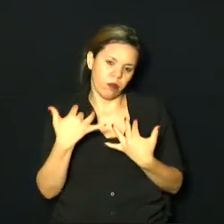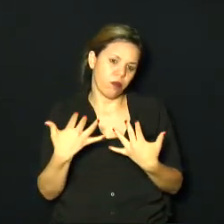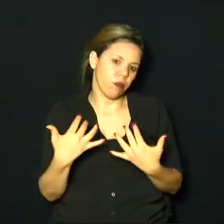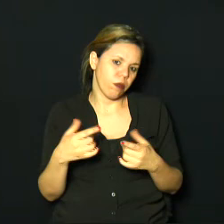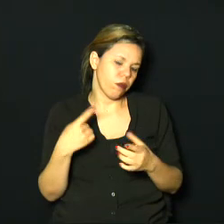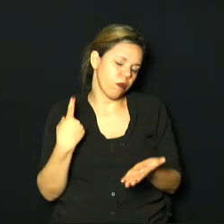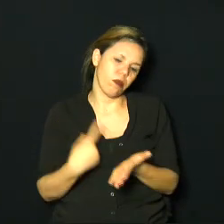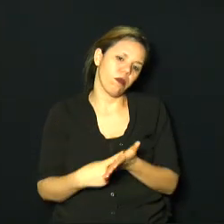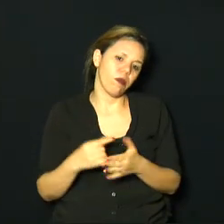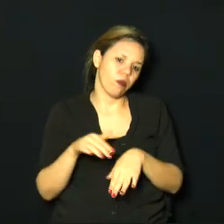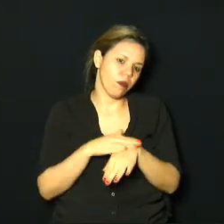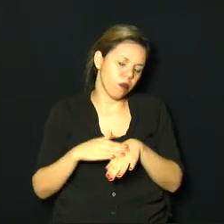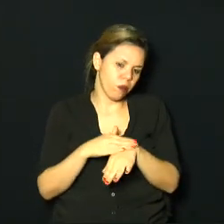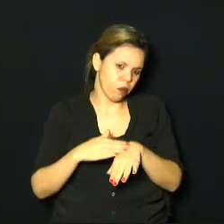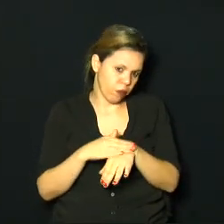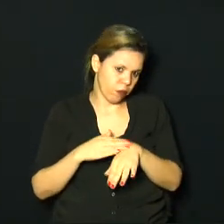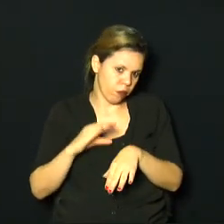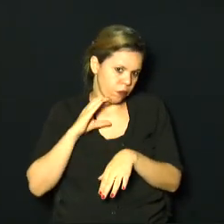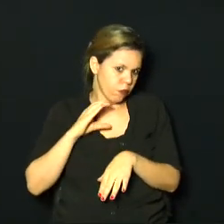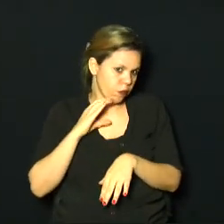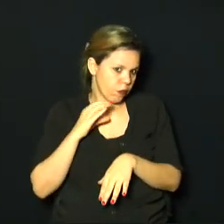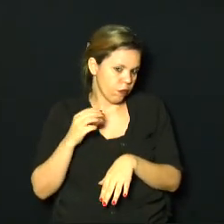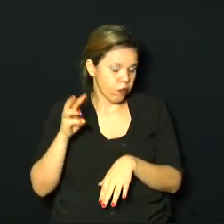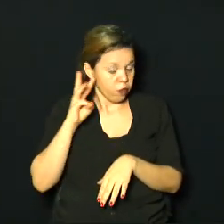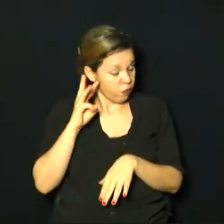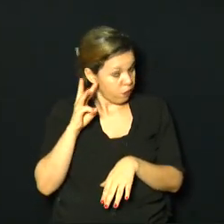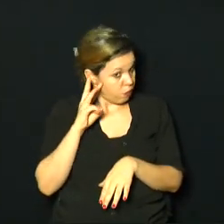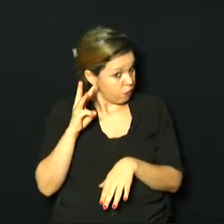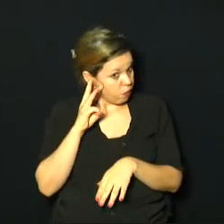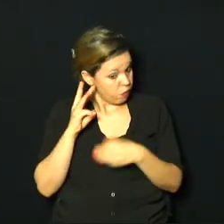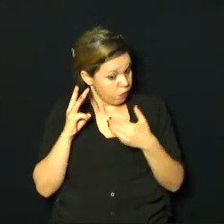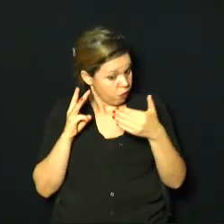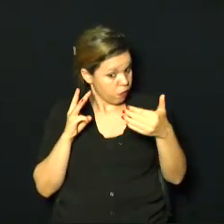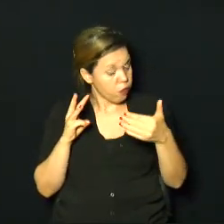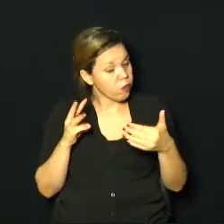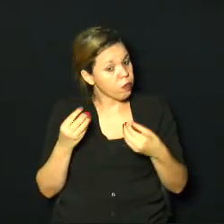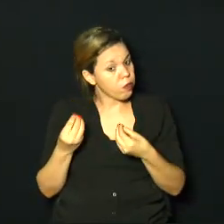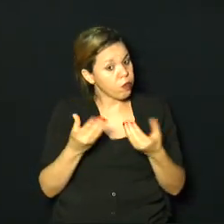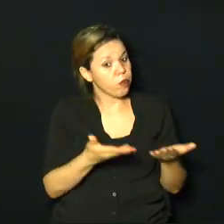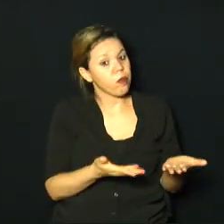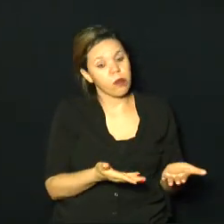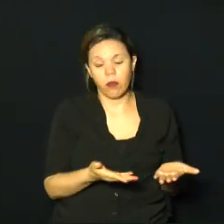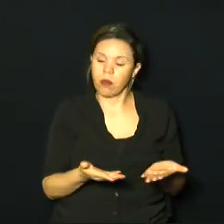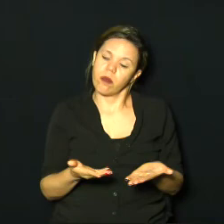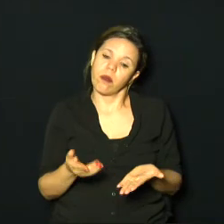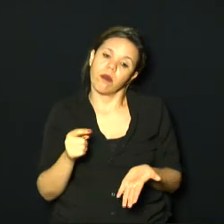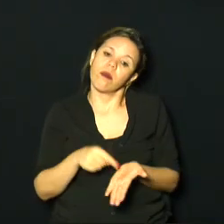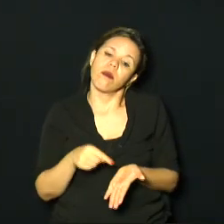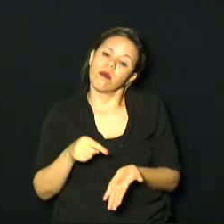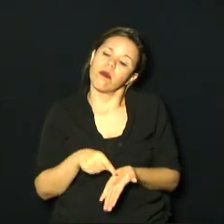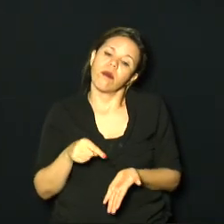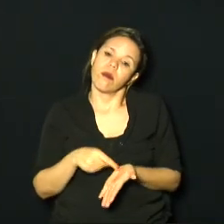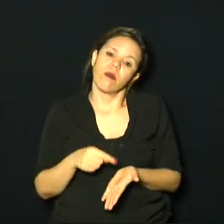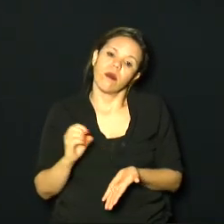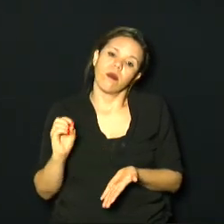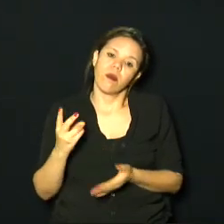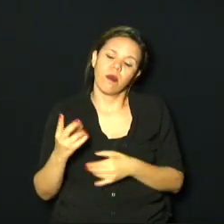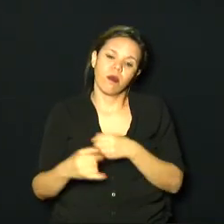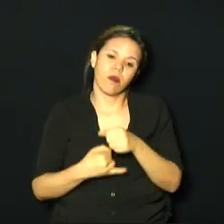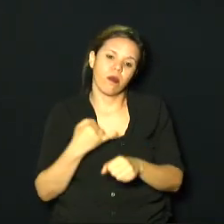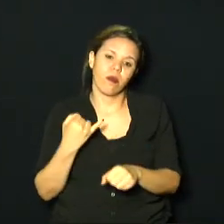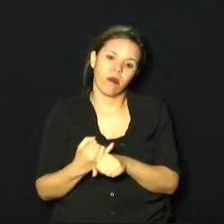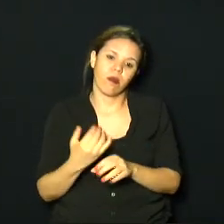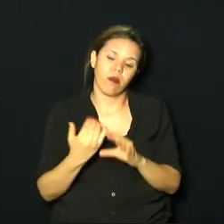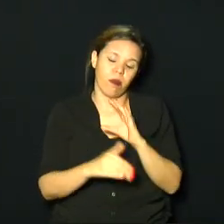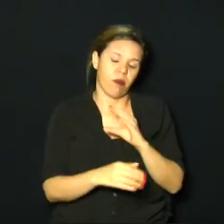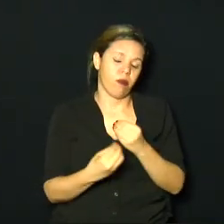vai conversar, mas me comprometo, Carlão, de na terça-feira entregar em suas mãos, ou virtualmente aí com